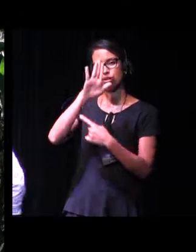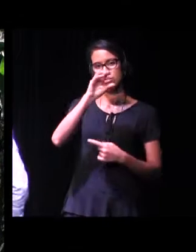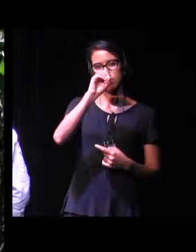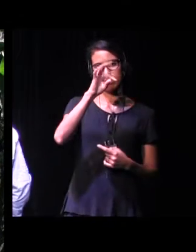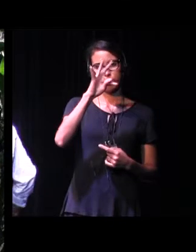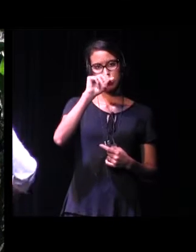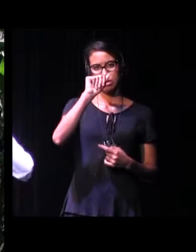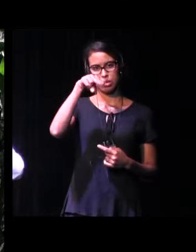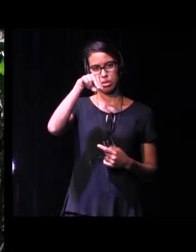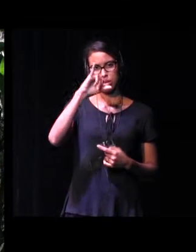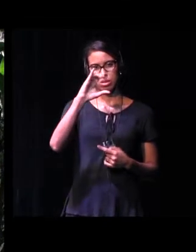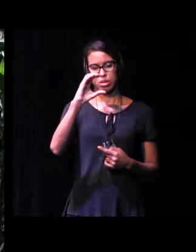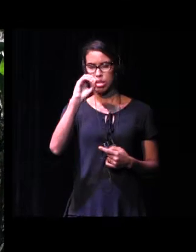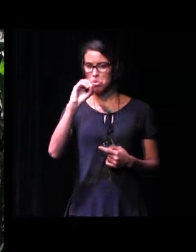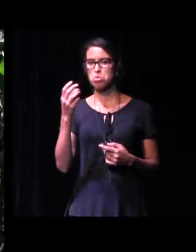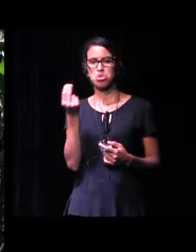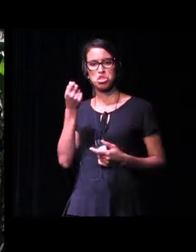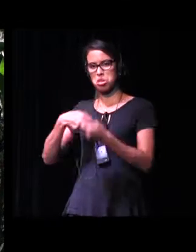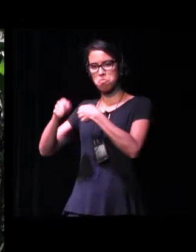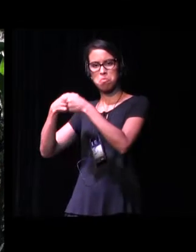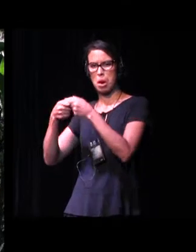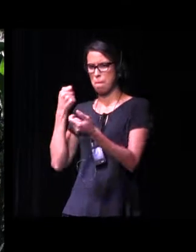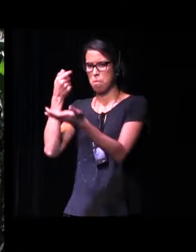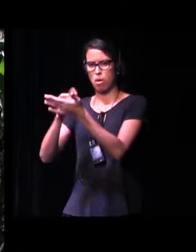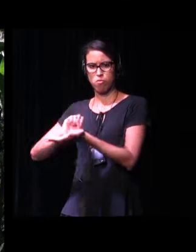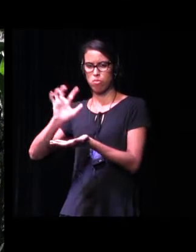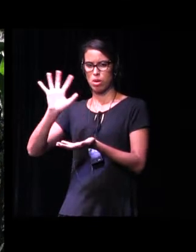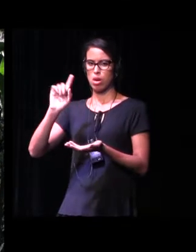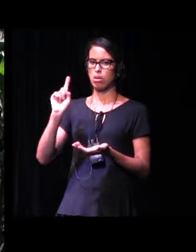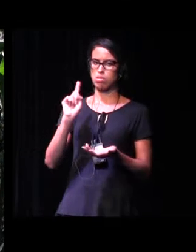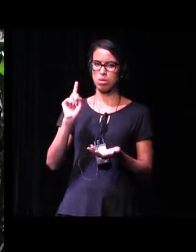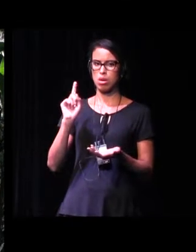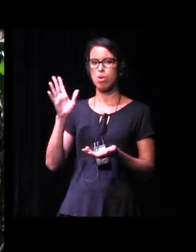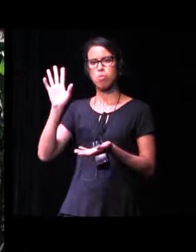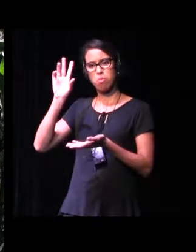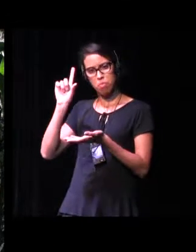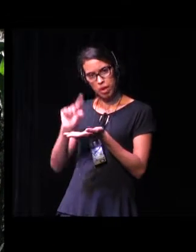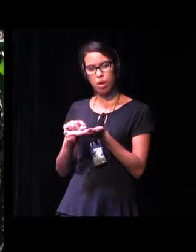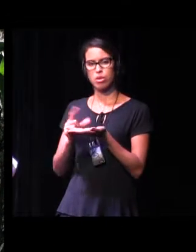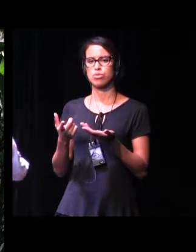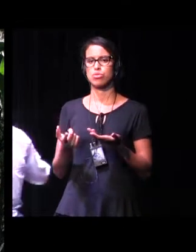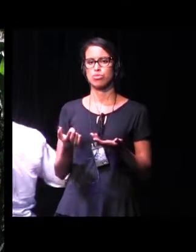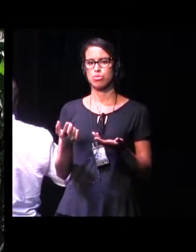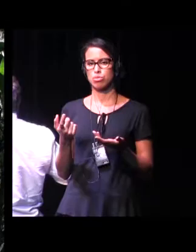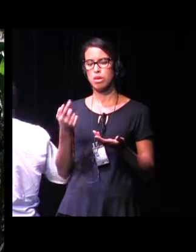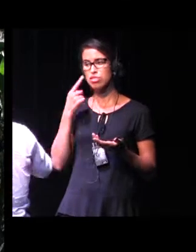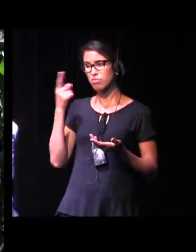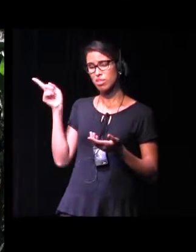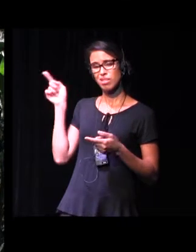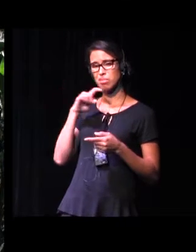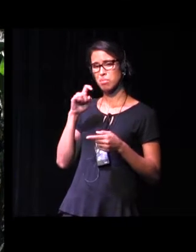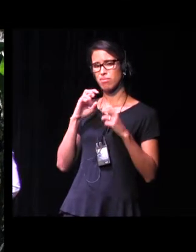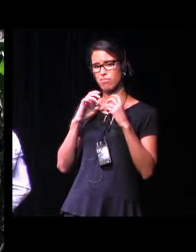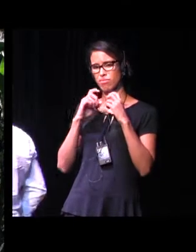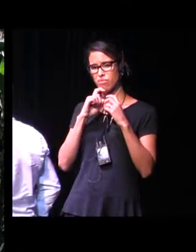Botânico, e fica isto com um orçamento muito baixo, uma construção muito precária, desaparecer